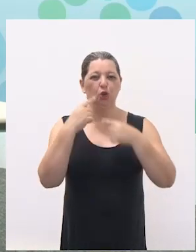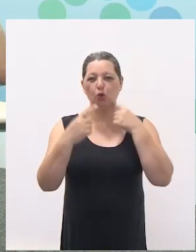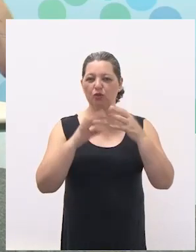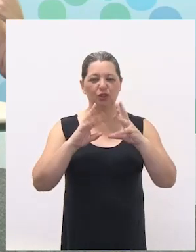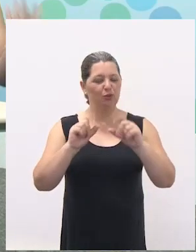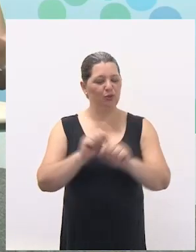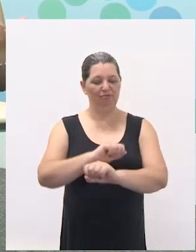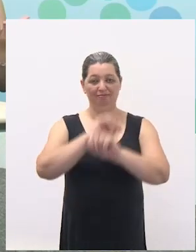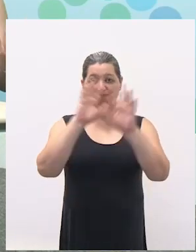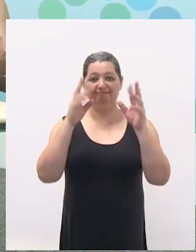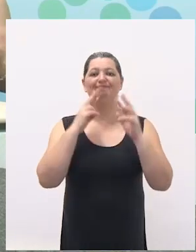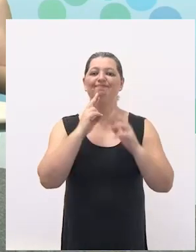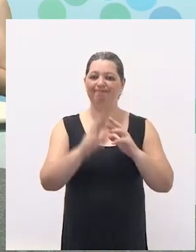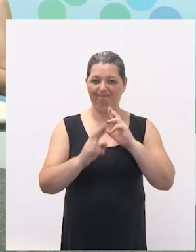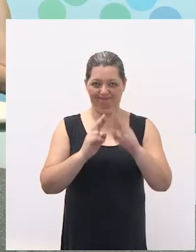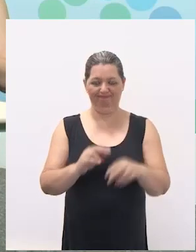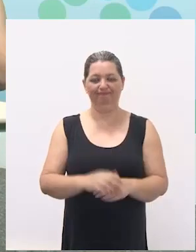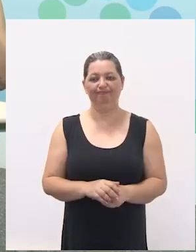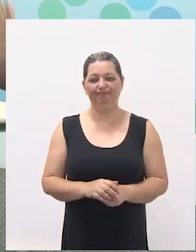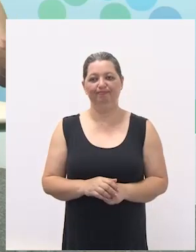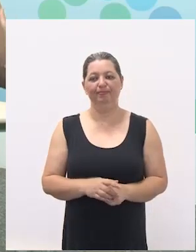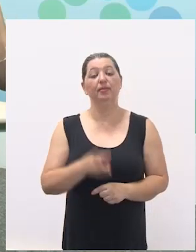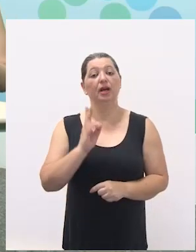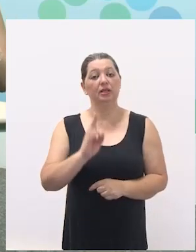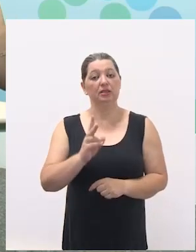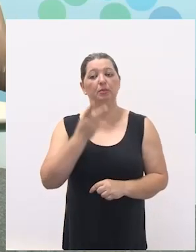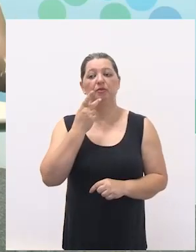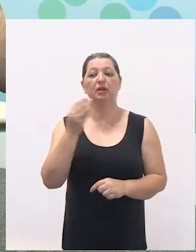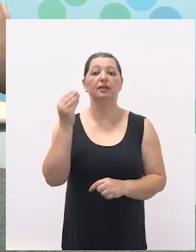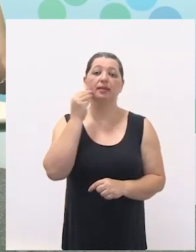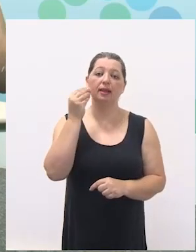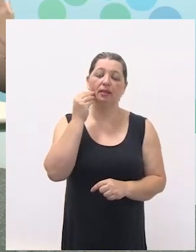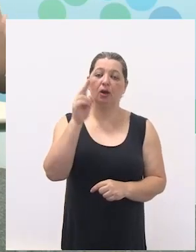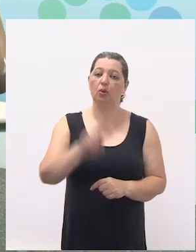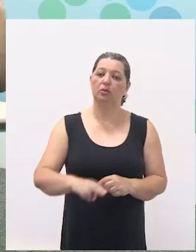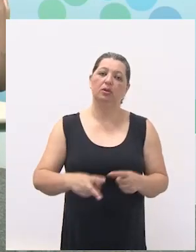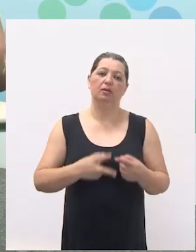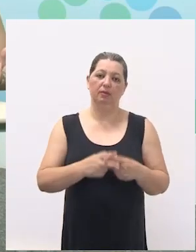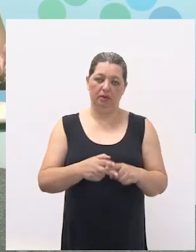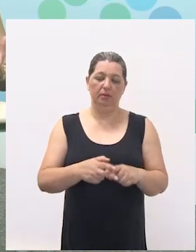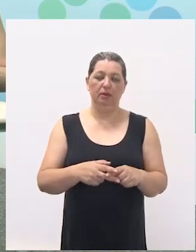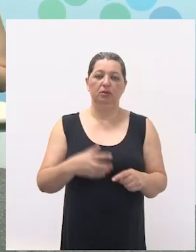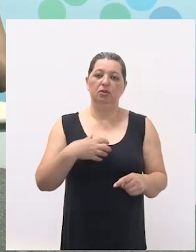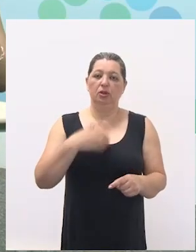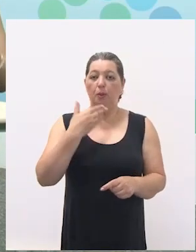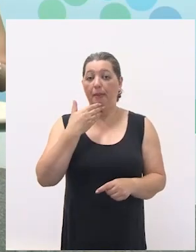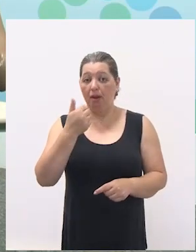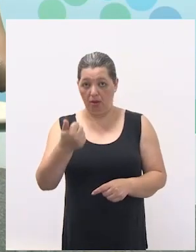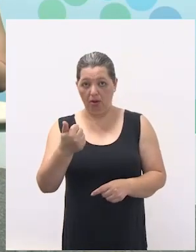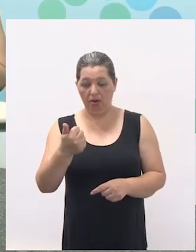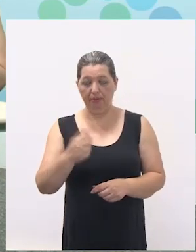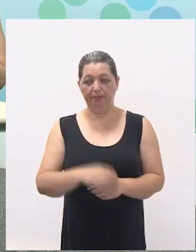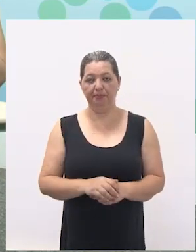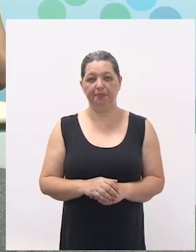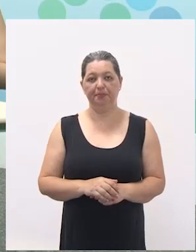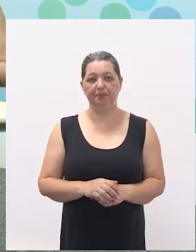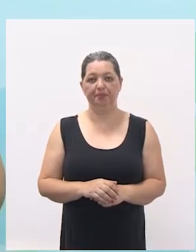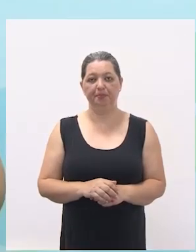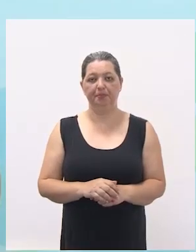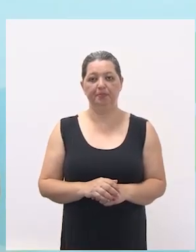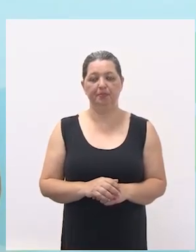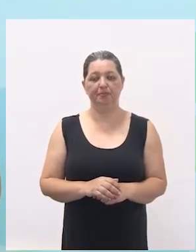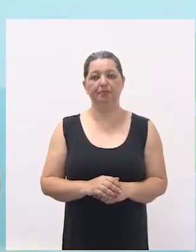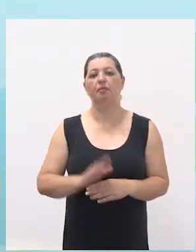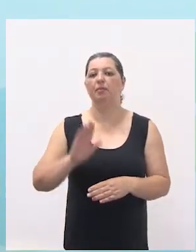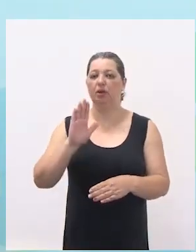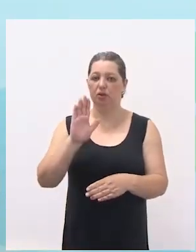gente, sempre aquilo que eu digo para vocês, a gente tentar utilizar a ferramenta da melhor forma possível, que venha a ajudar